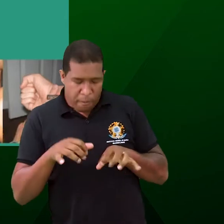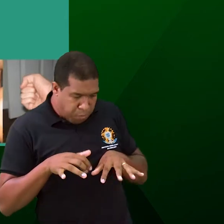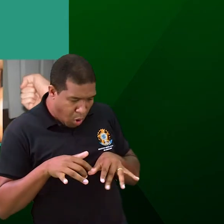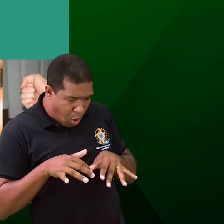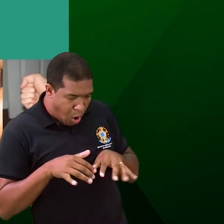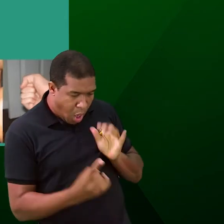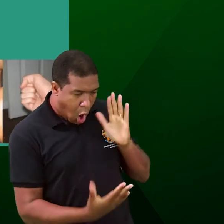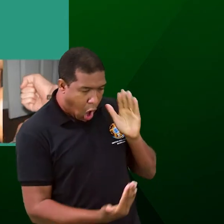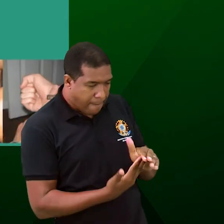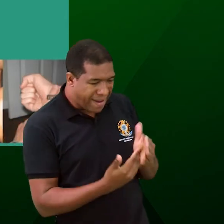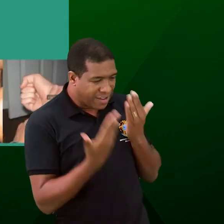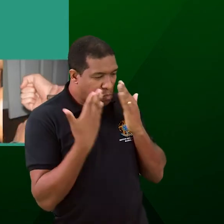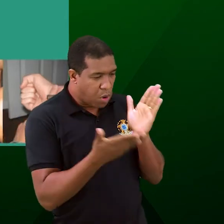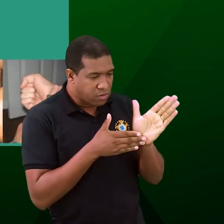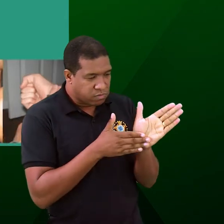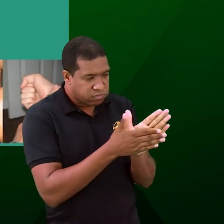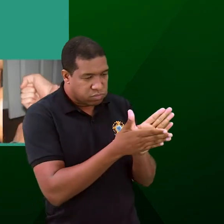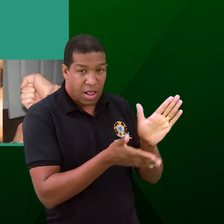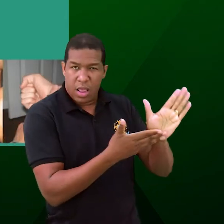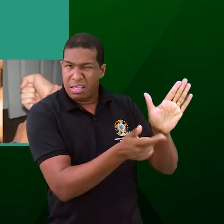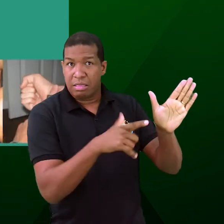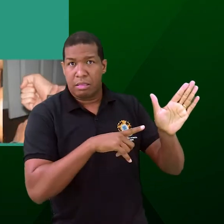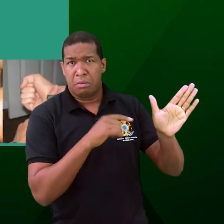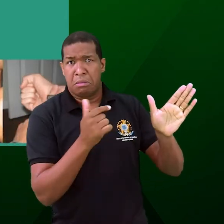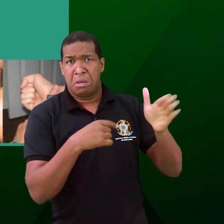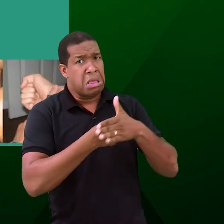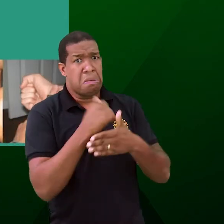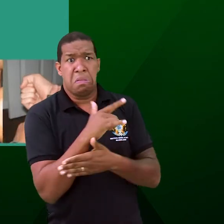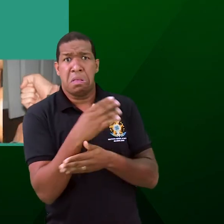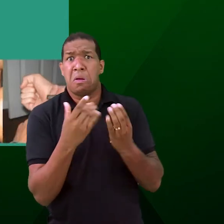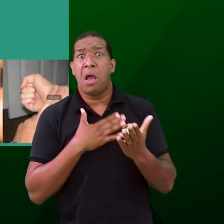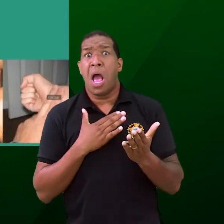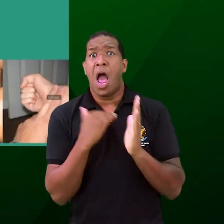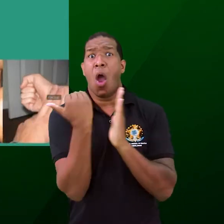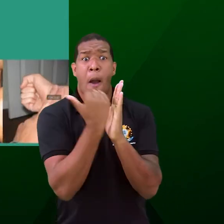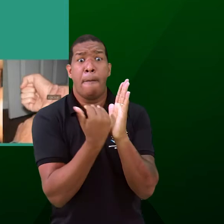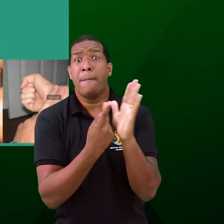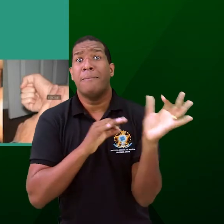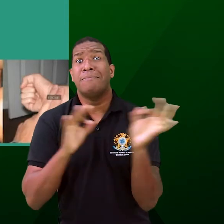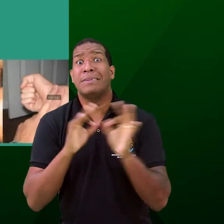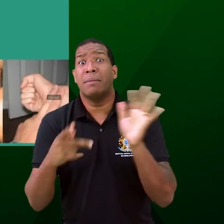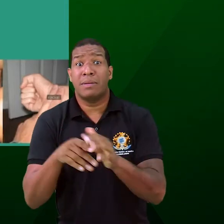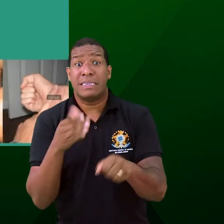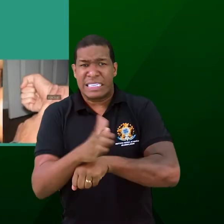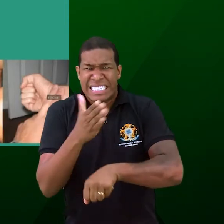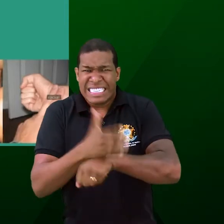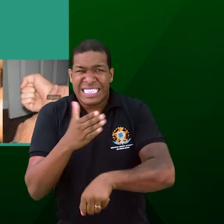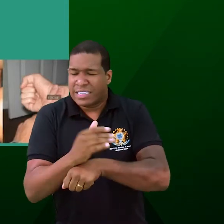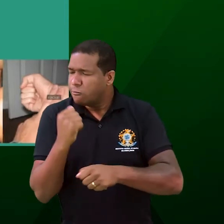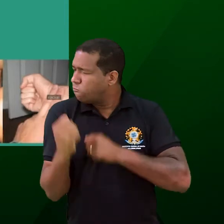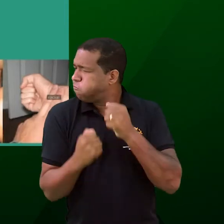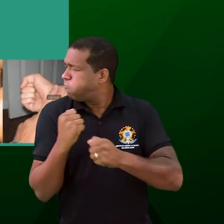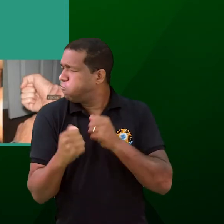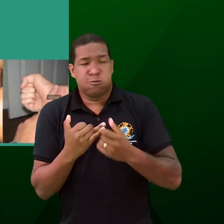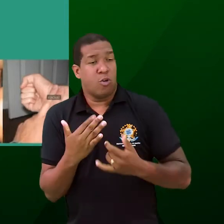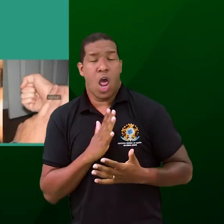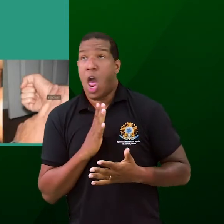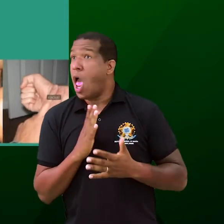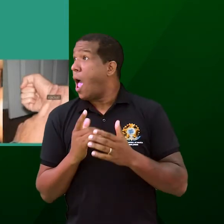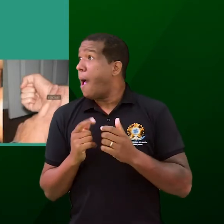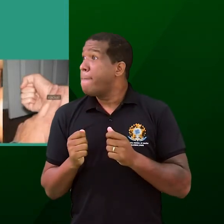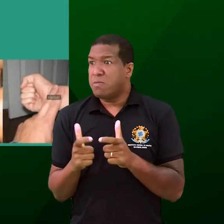km, 195 metros. Então, vocês imaginem, não adianta tu ir todo dia correr 10, 12 km. O maratonista de elite ele tem que correr